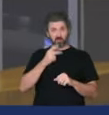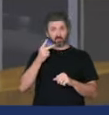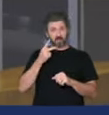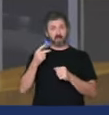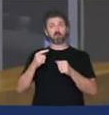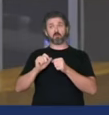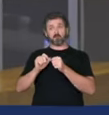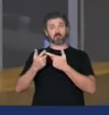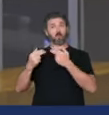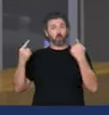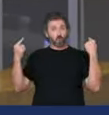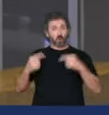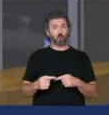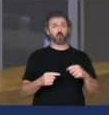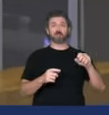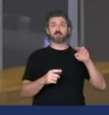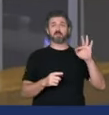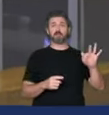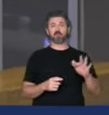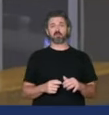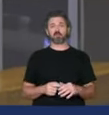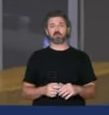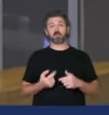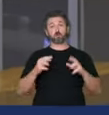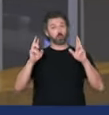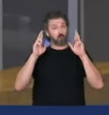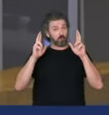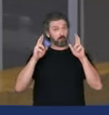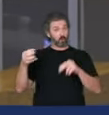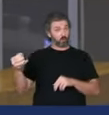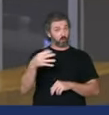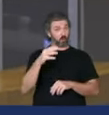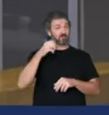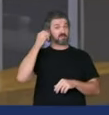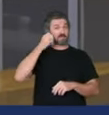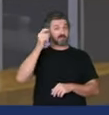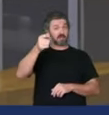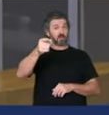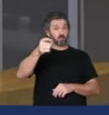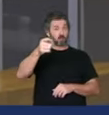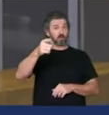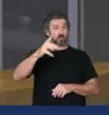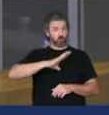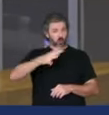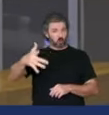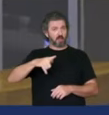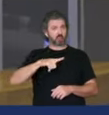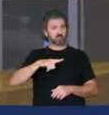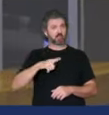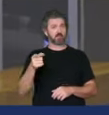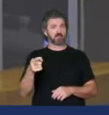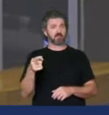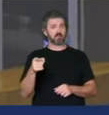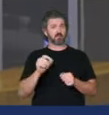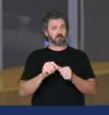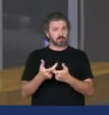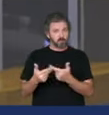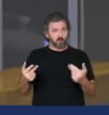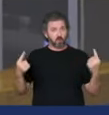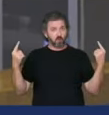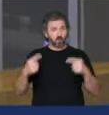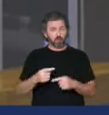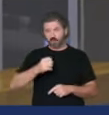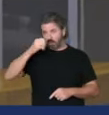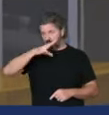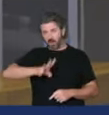essa tirania que vem acontecendo. Eu espero que os novos senadores tenham coragem de fazer algo contra esses abusos